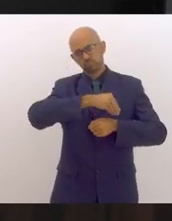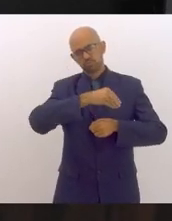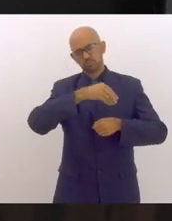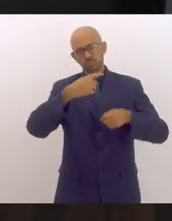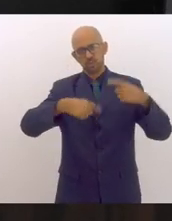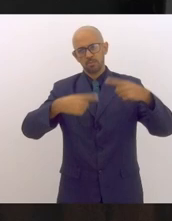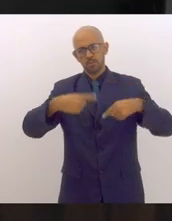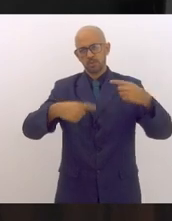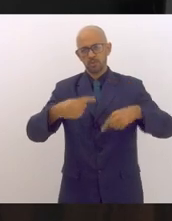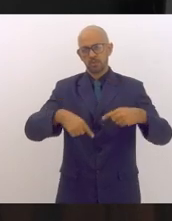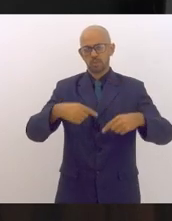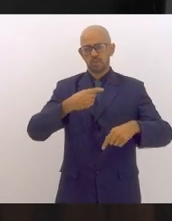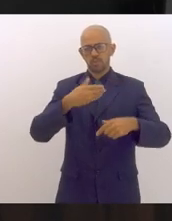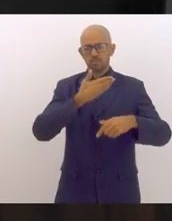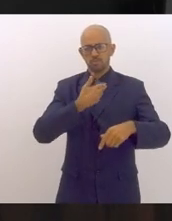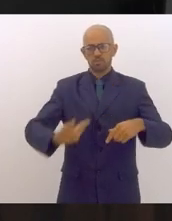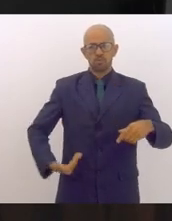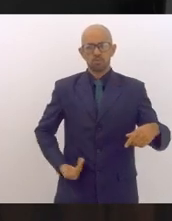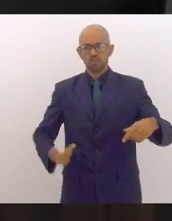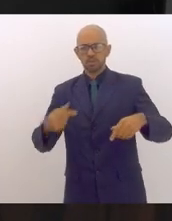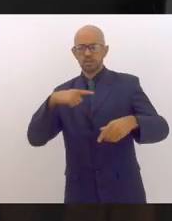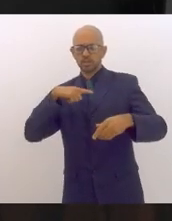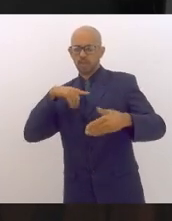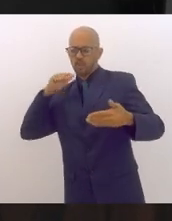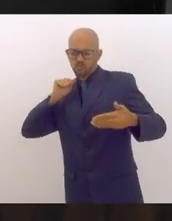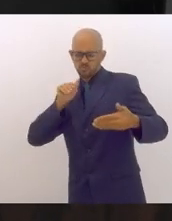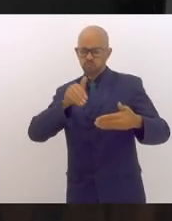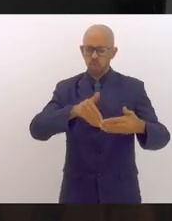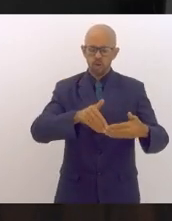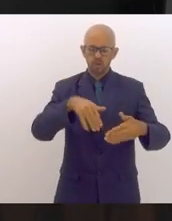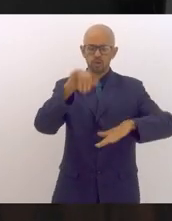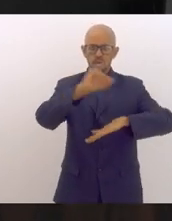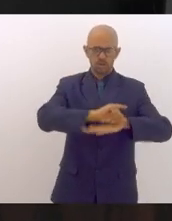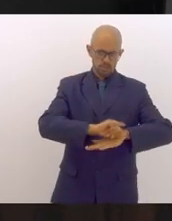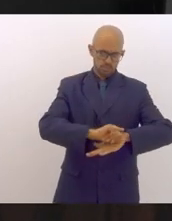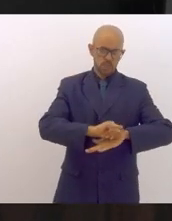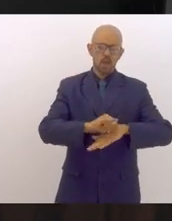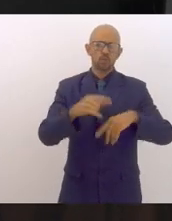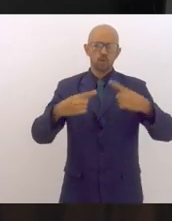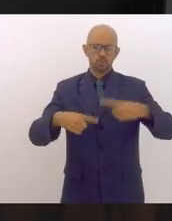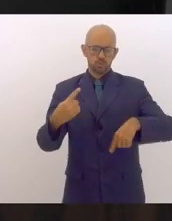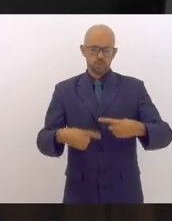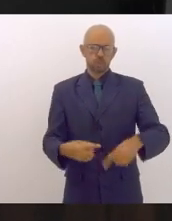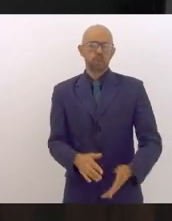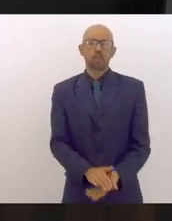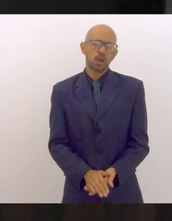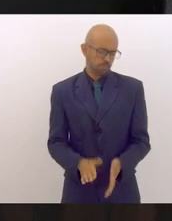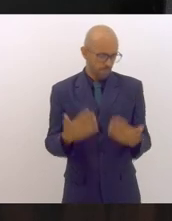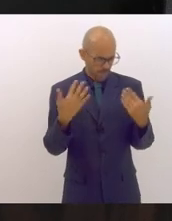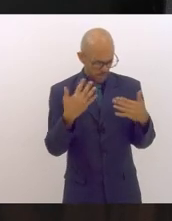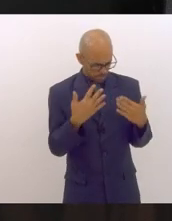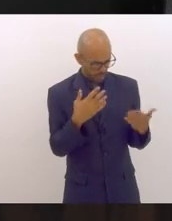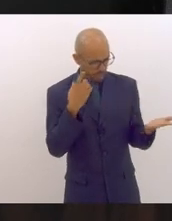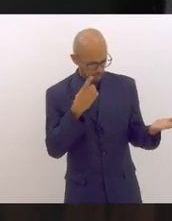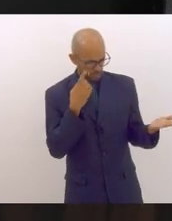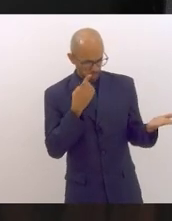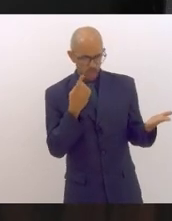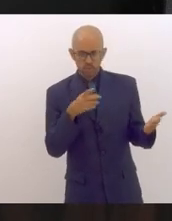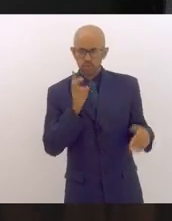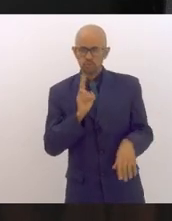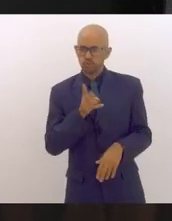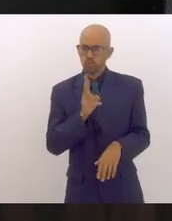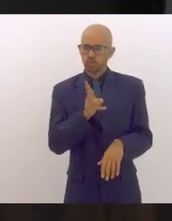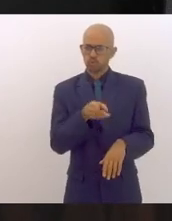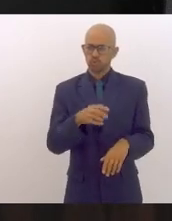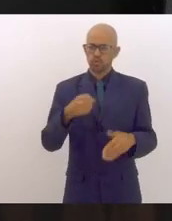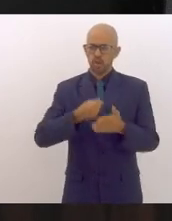quanto que há um riocentrismo com relação à política do nosso Estado. Então, Vossa Excelência está de parabéns e a gente segue aí